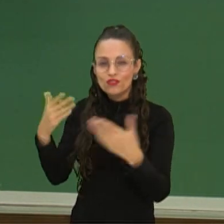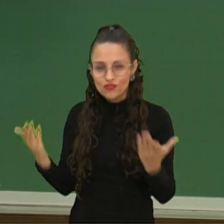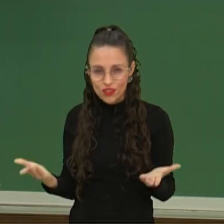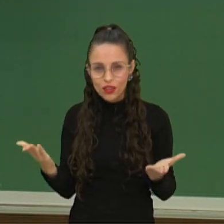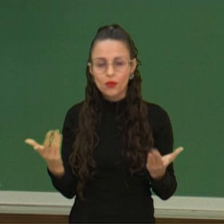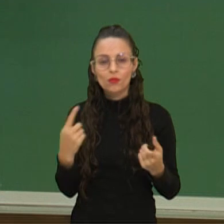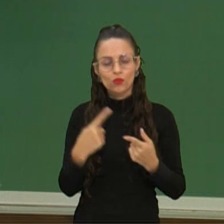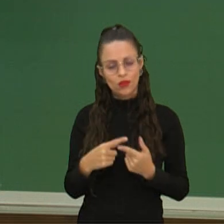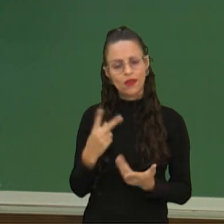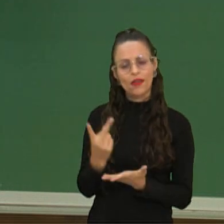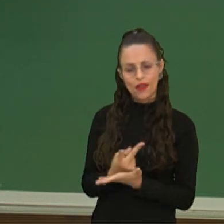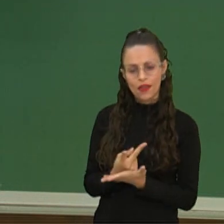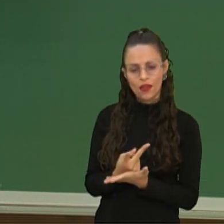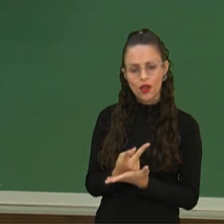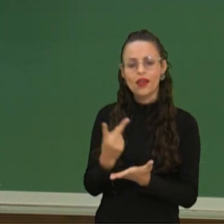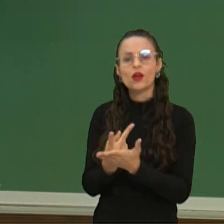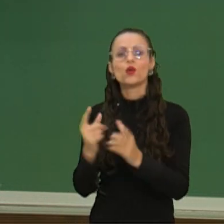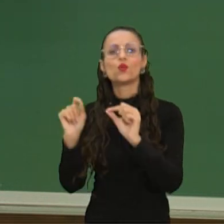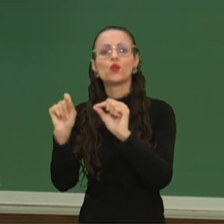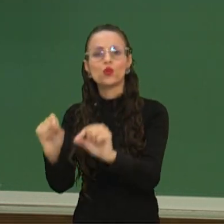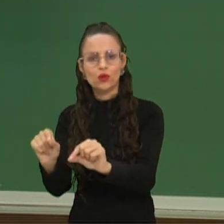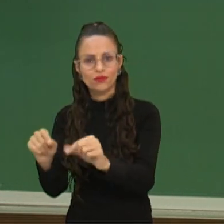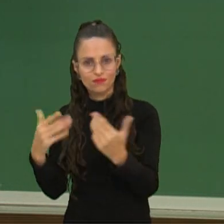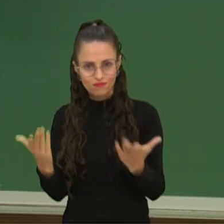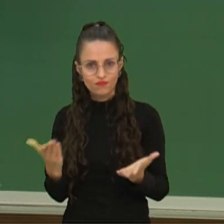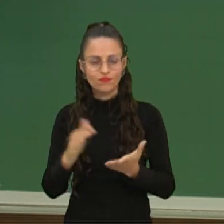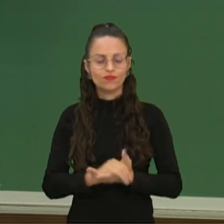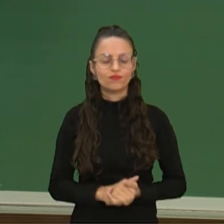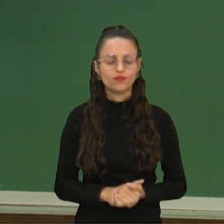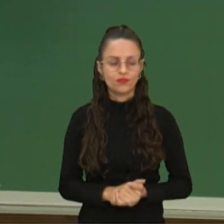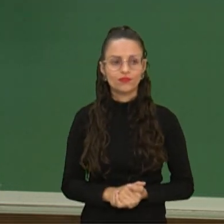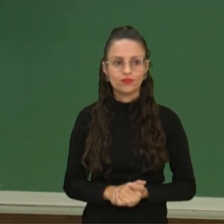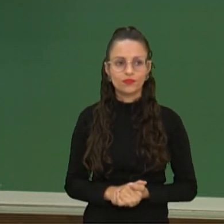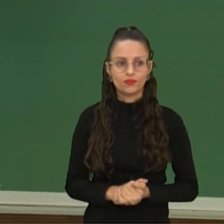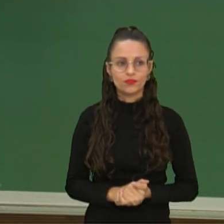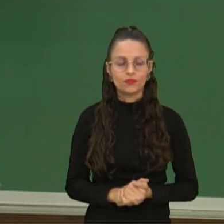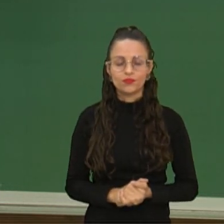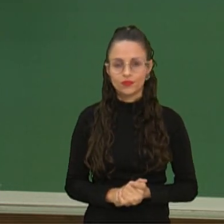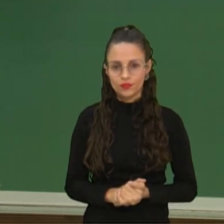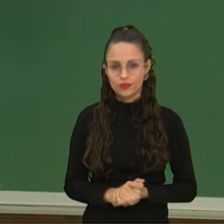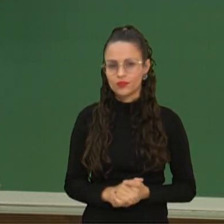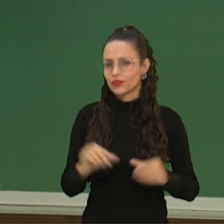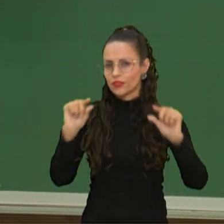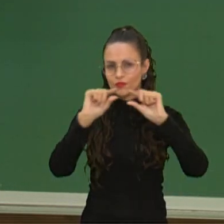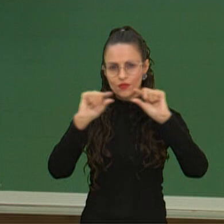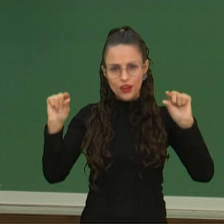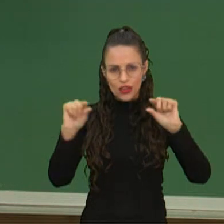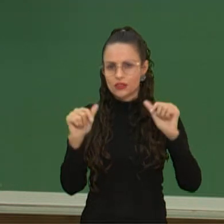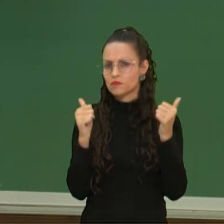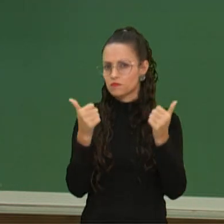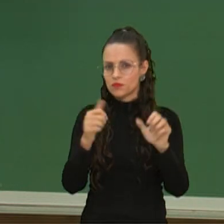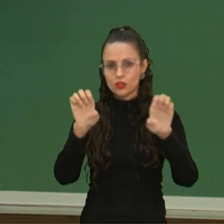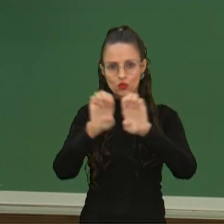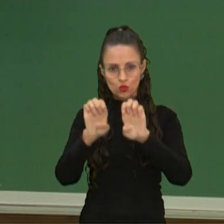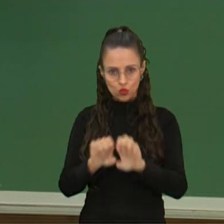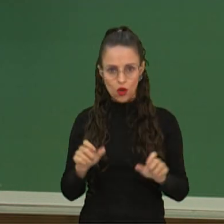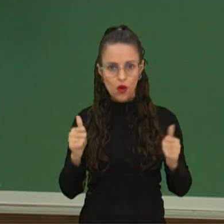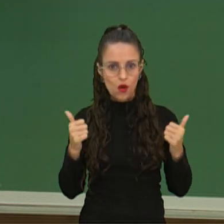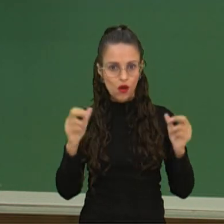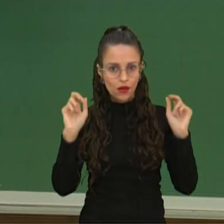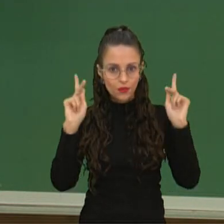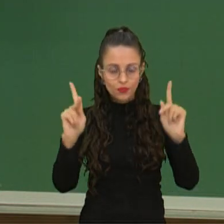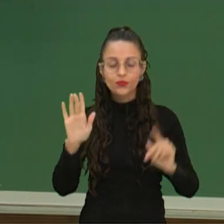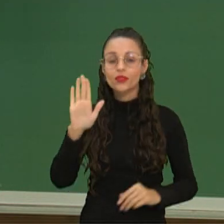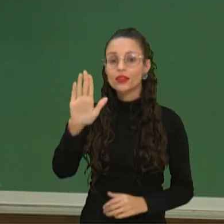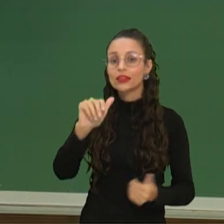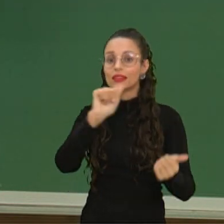você comete alguma coisa, beleza? Então, uma frase bem tranquila, bem estruturada. Para